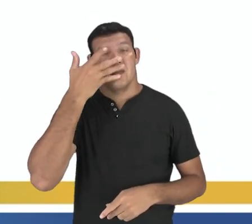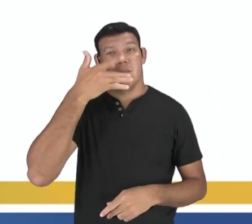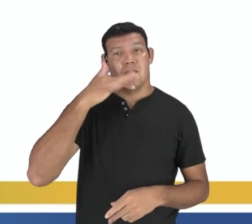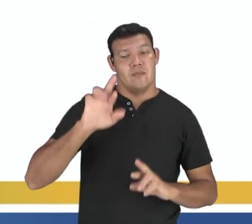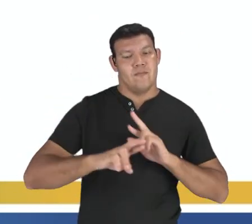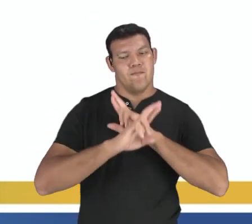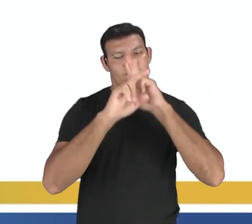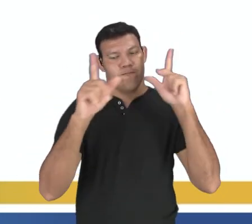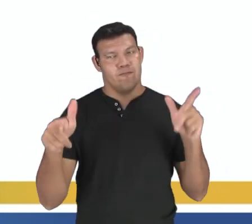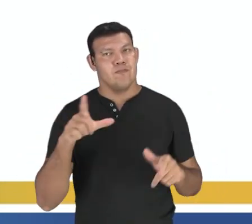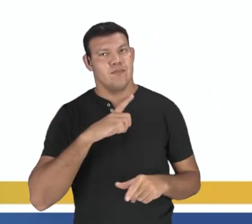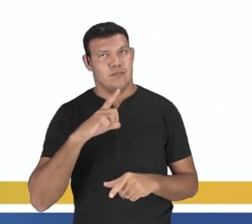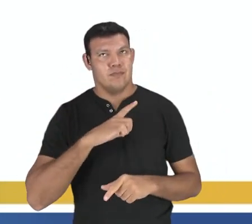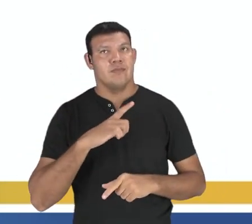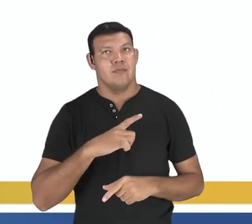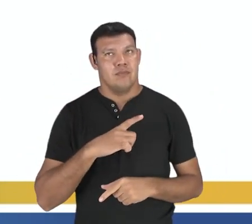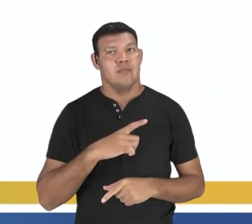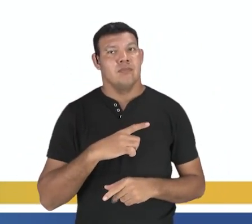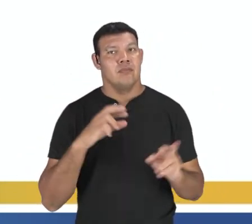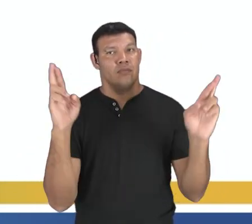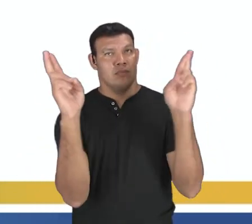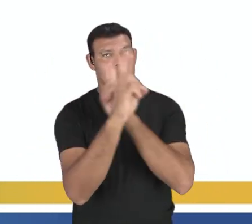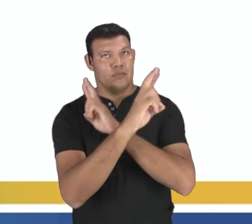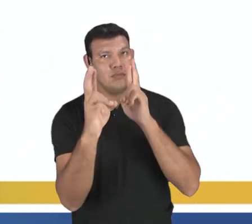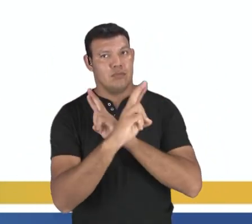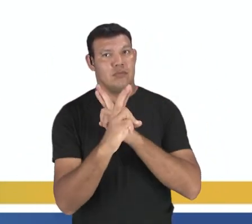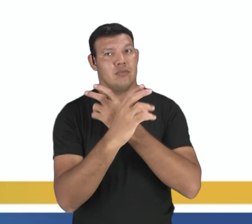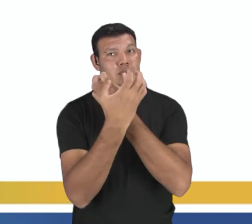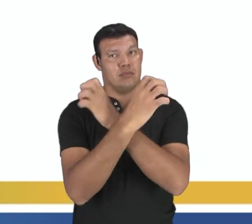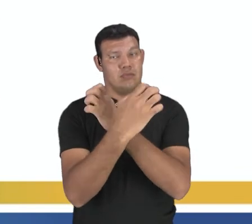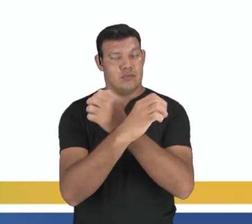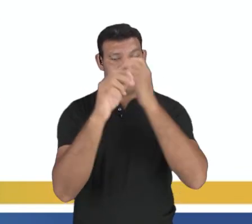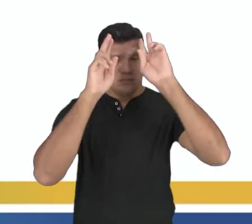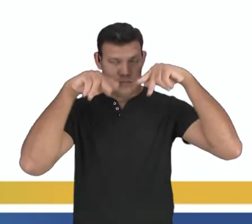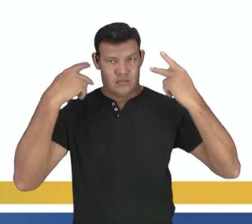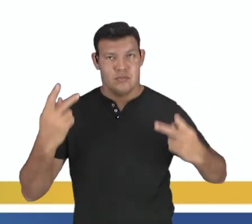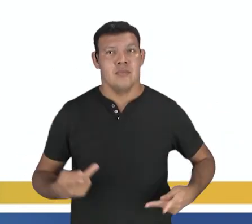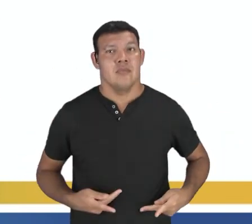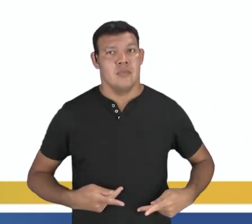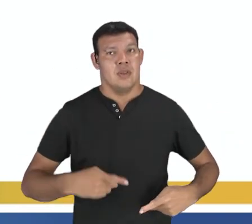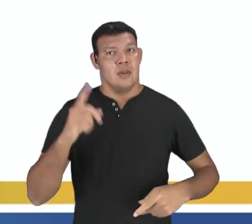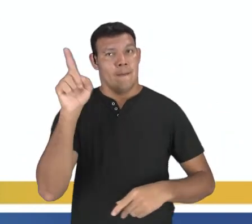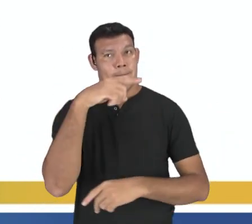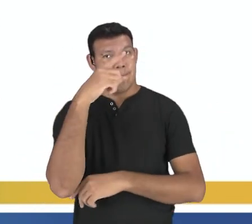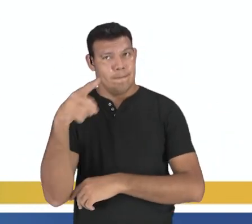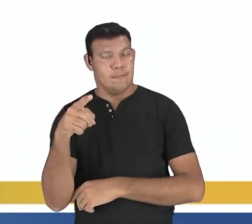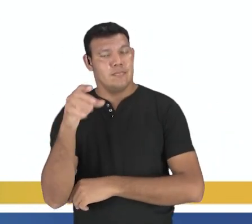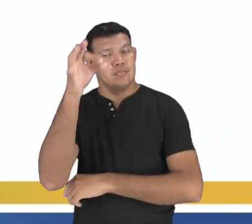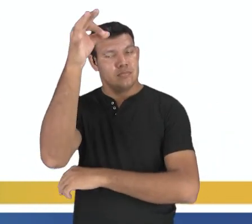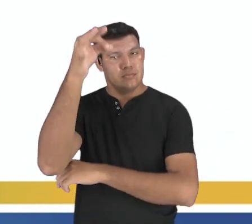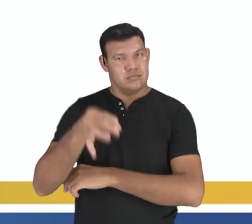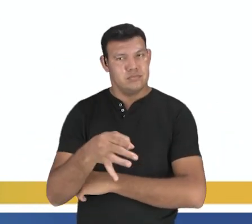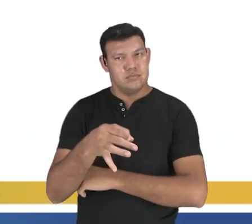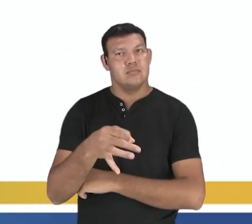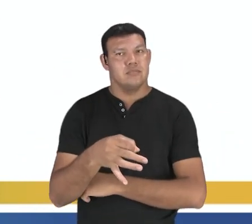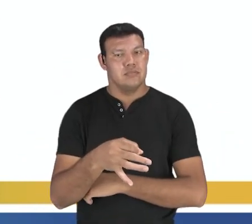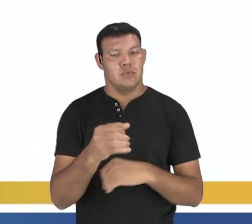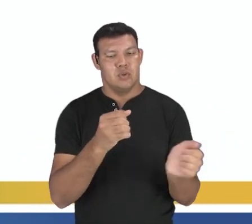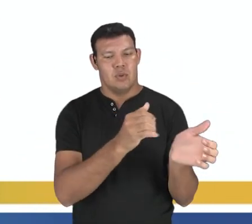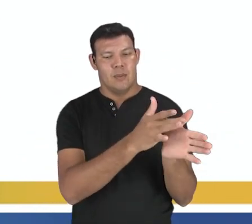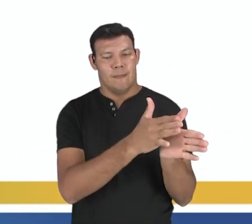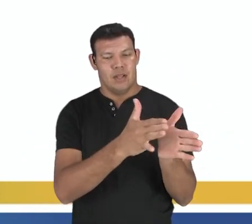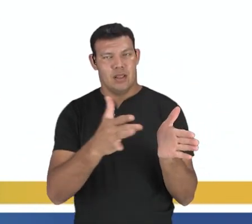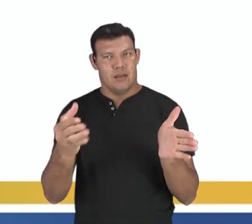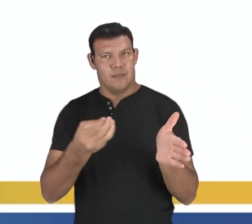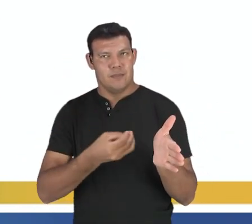algumas diferenças. A respeito do esqueleto humano nas diferentes fases da vida, marque a alternativa correta. Letra A. O esqueleto